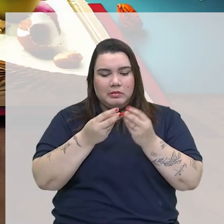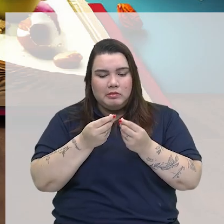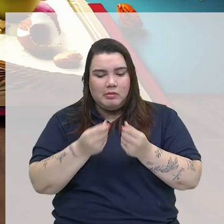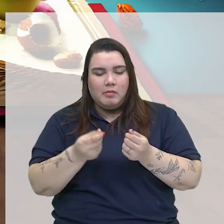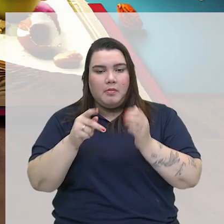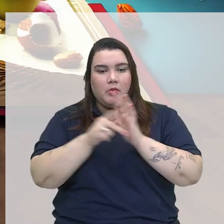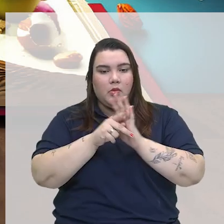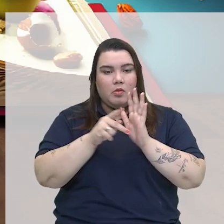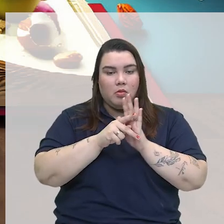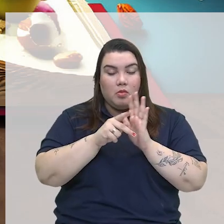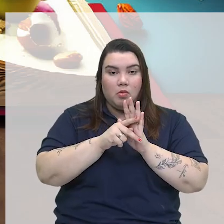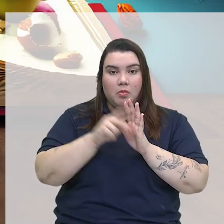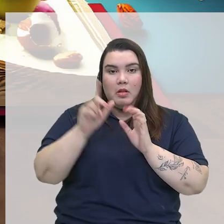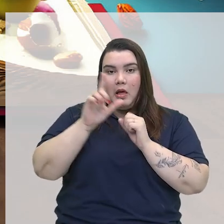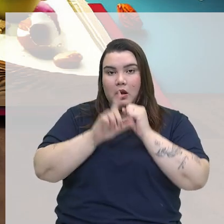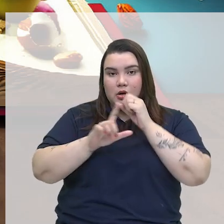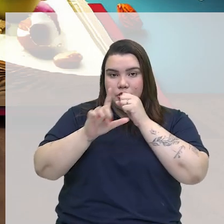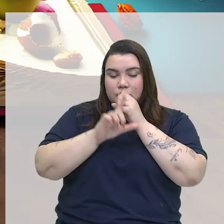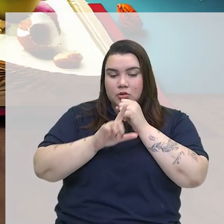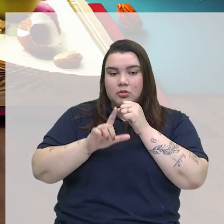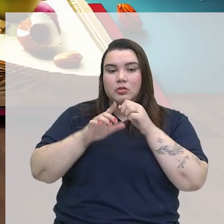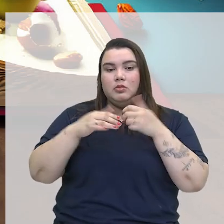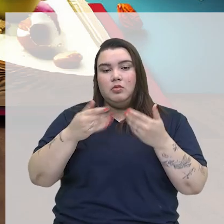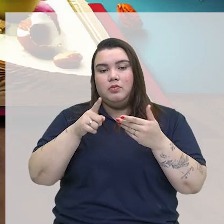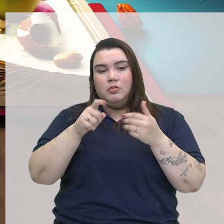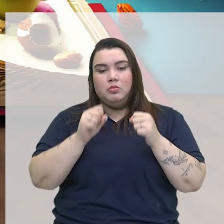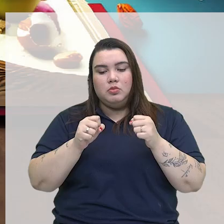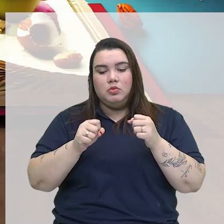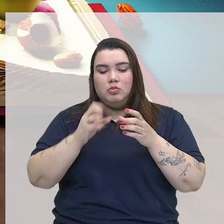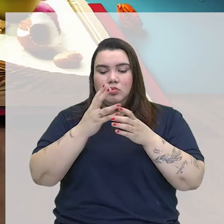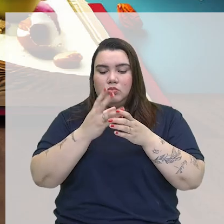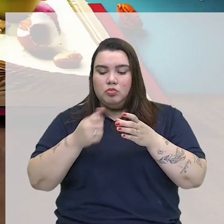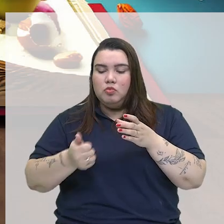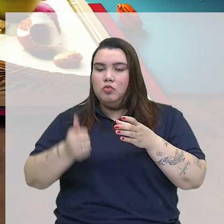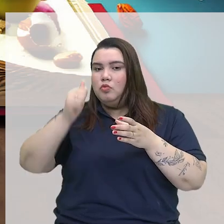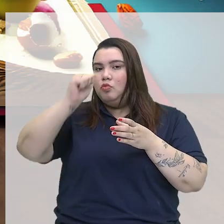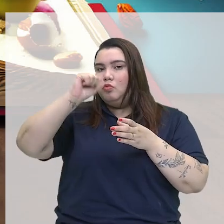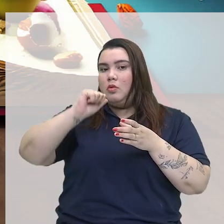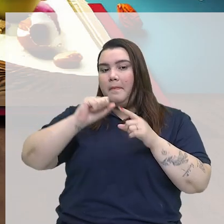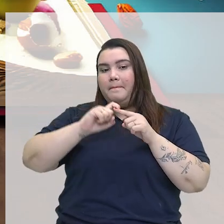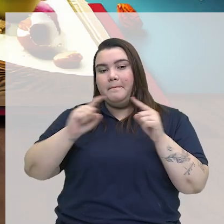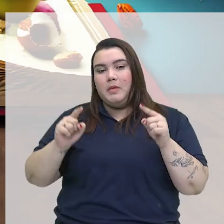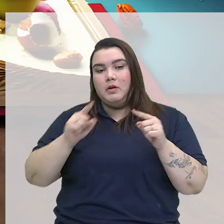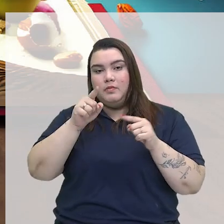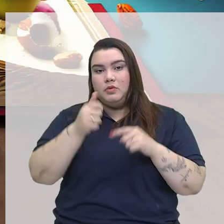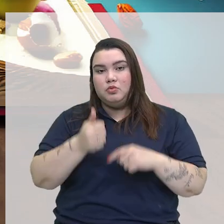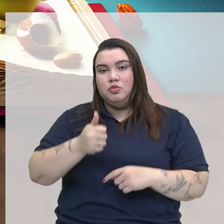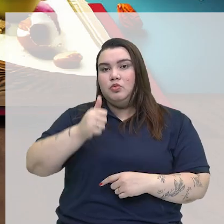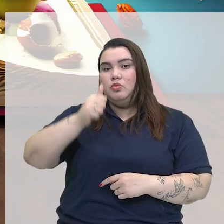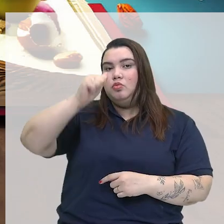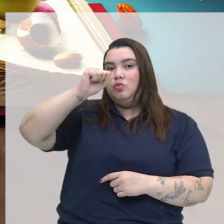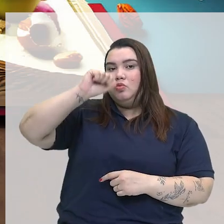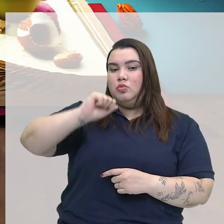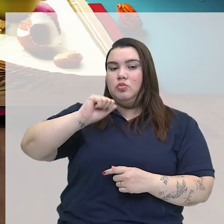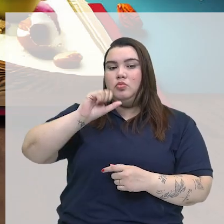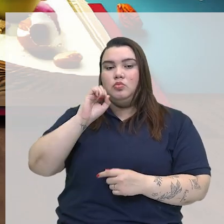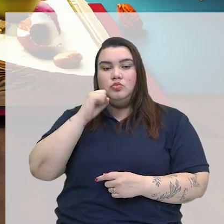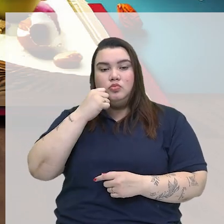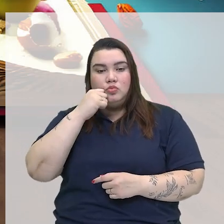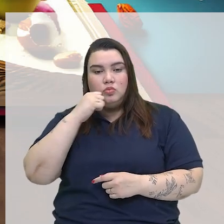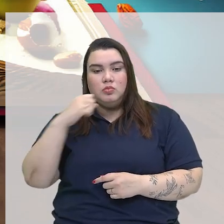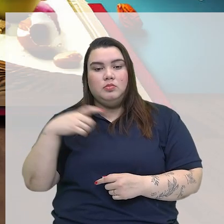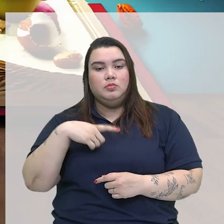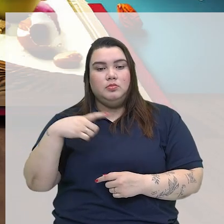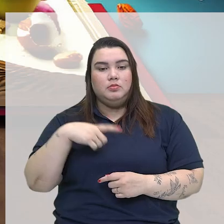aqueles gominhos, né, e aí você pode tomar o suco da fruta daquele jeito. Quando você tomar, né, o suco